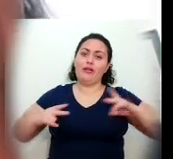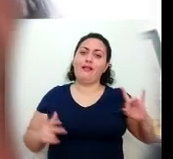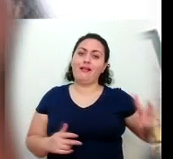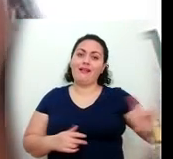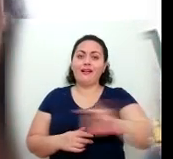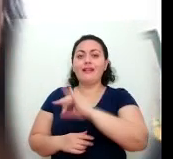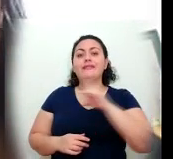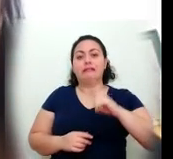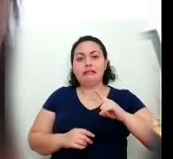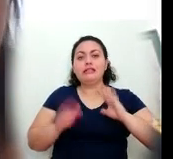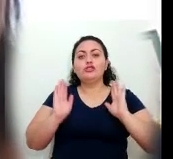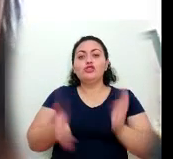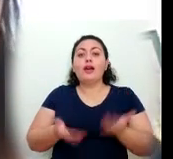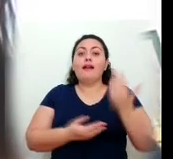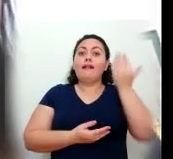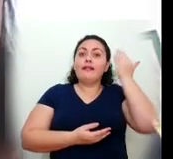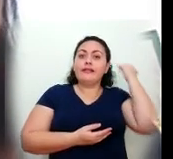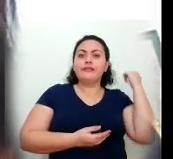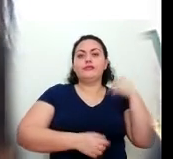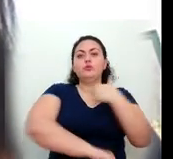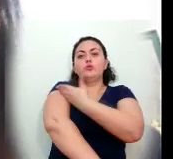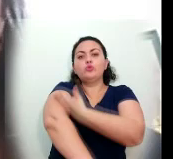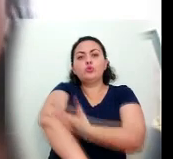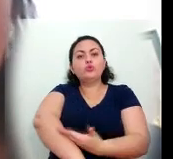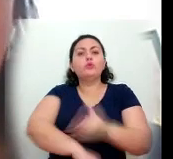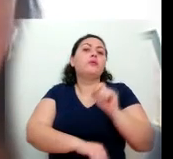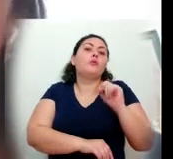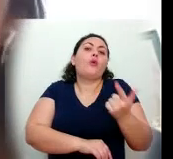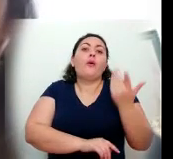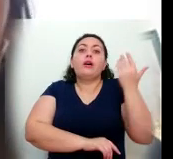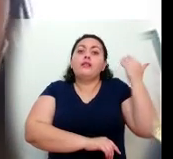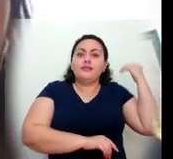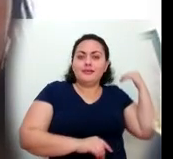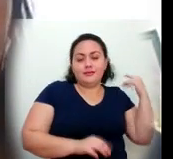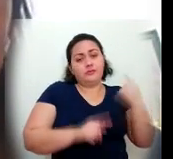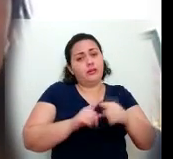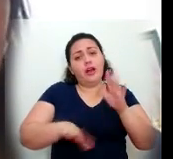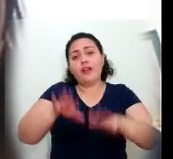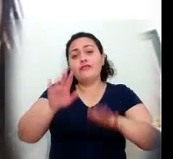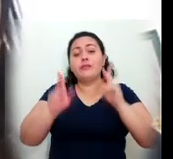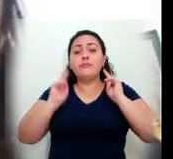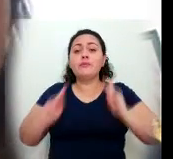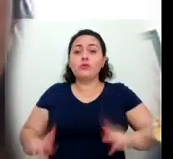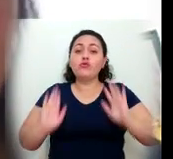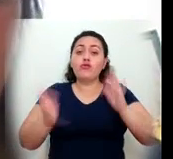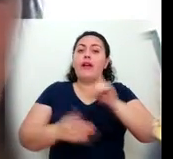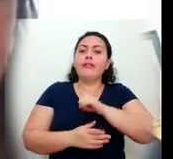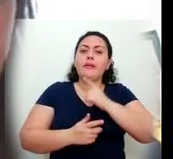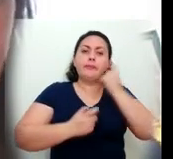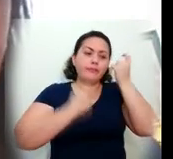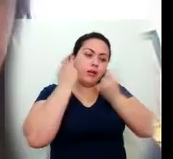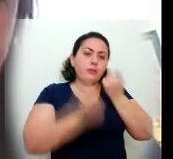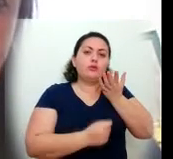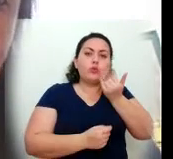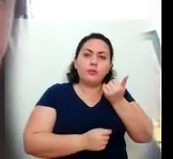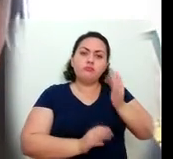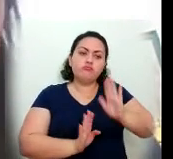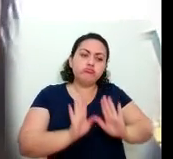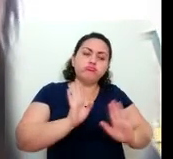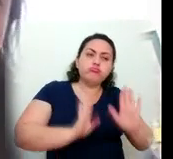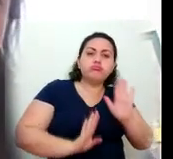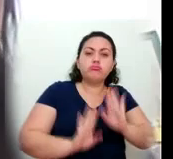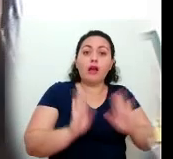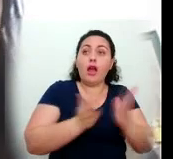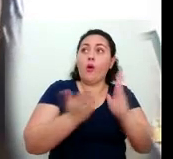Sim. fazendo e trabalhando em relação a isso antes, né? É que daqui a pouco algumas pessoas já vinham se preocupando com a sua alimentação e aí chega